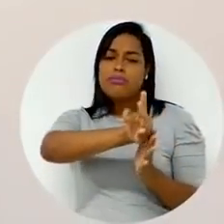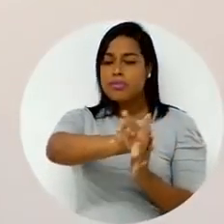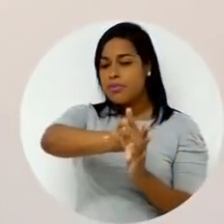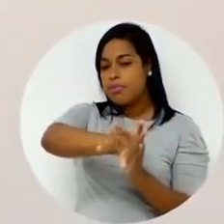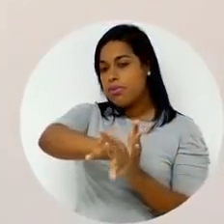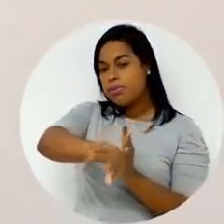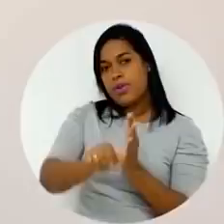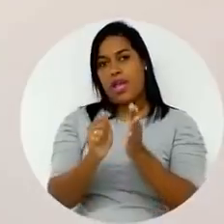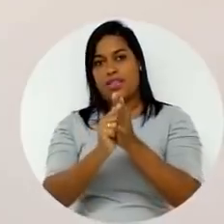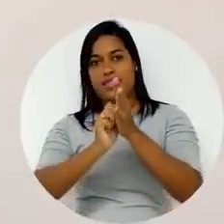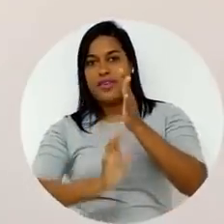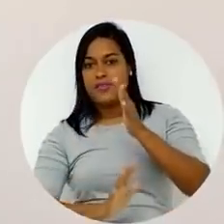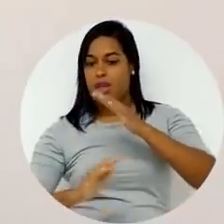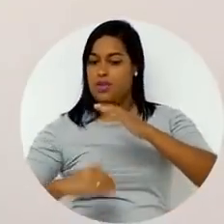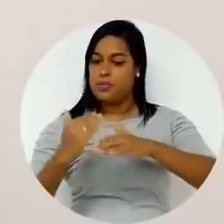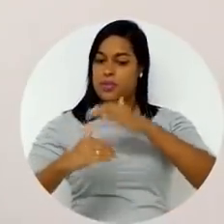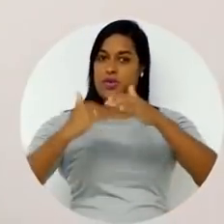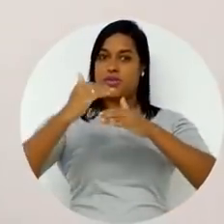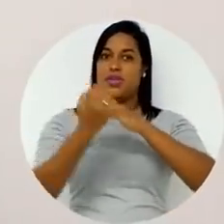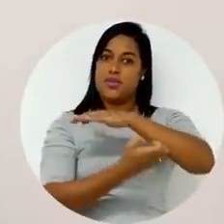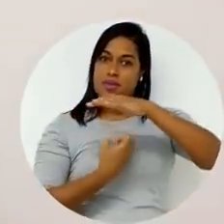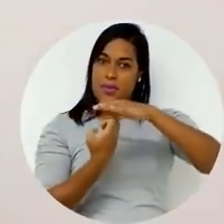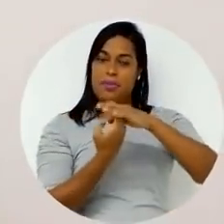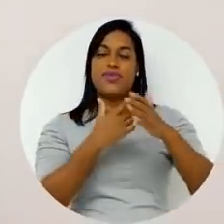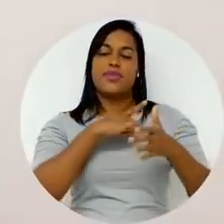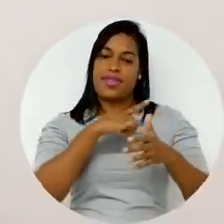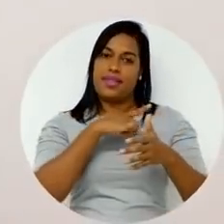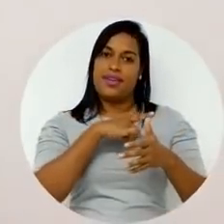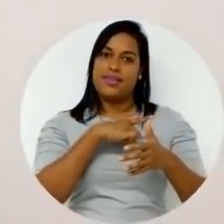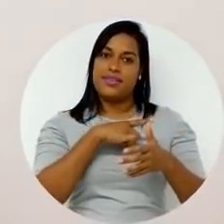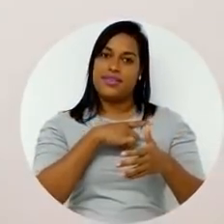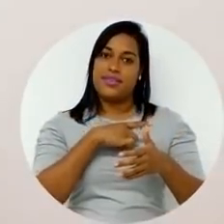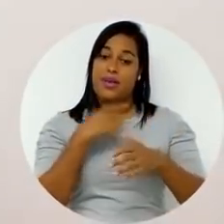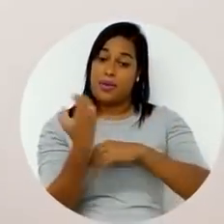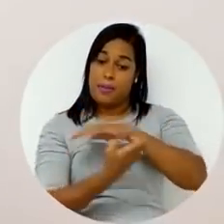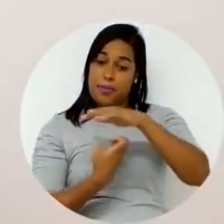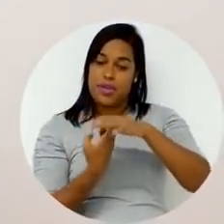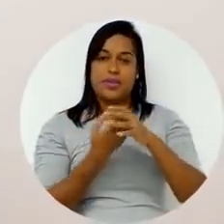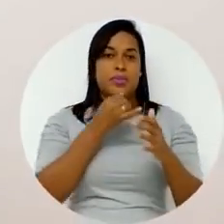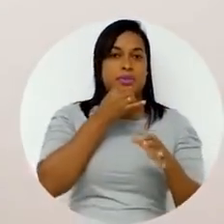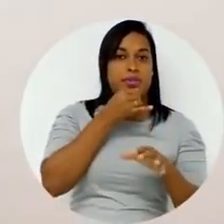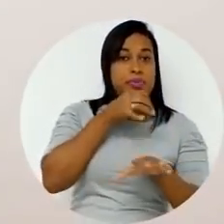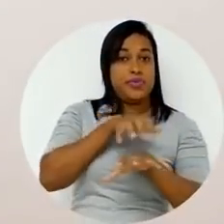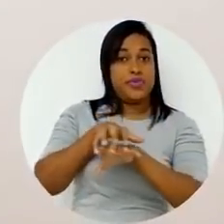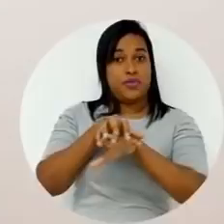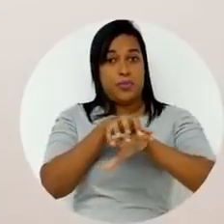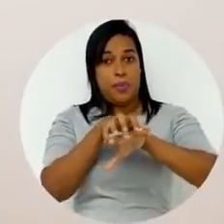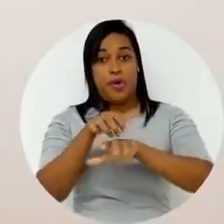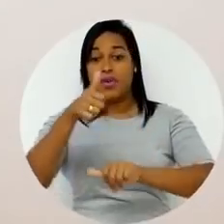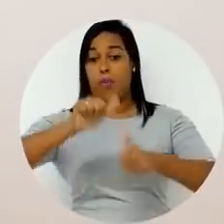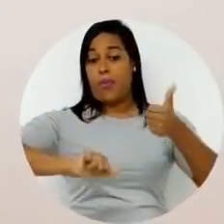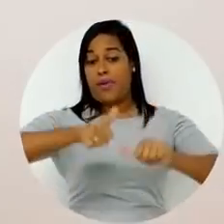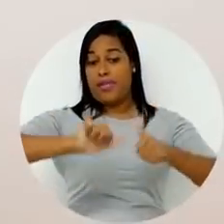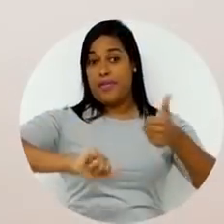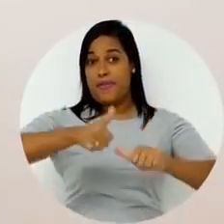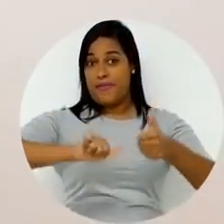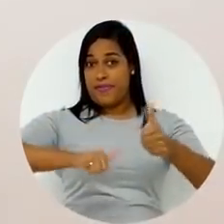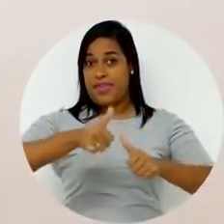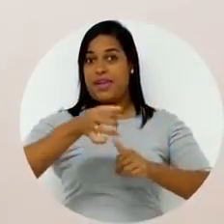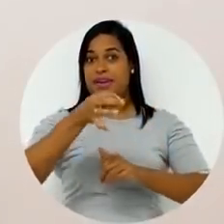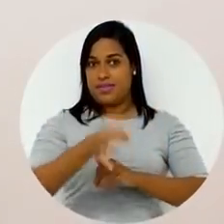diversas tarefas e processos que a empresa realiza. Então, a empresa de transportes, ao